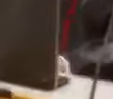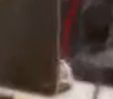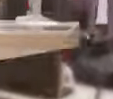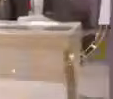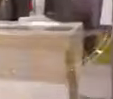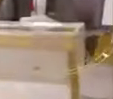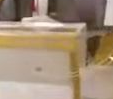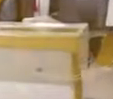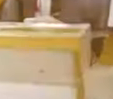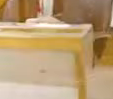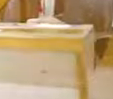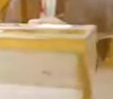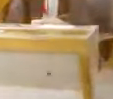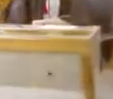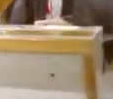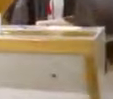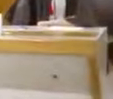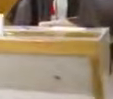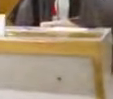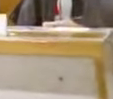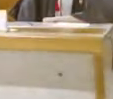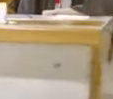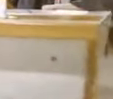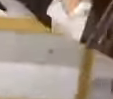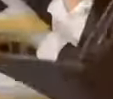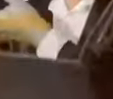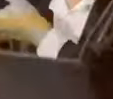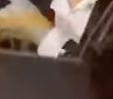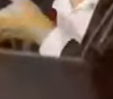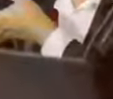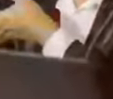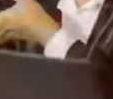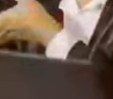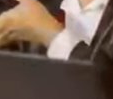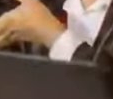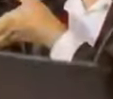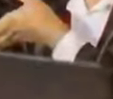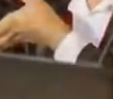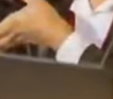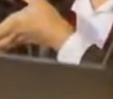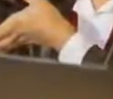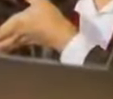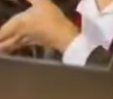Sequência de imagens do plenário do Tribunal Regional Eleitoral do Amapá e seus magistrados.